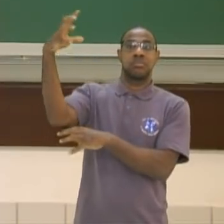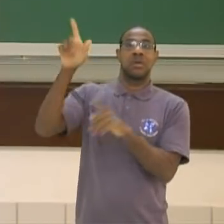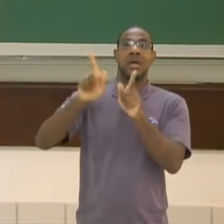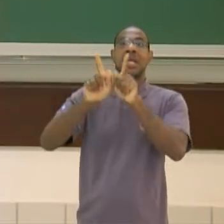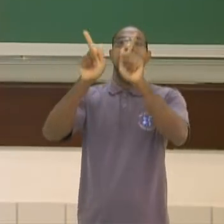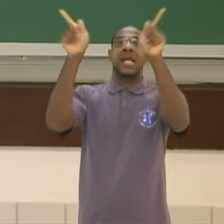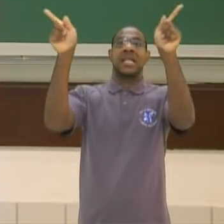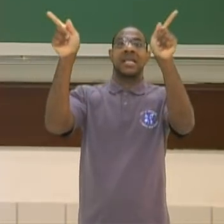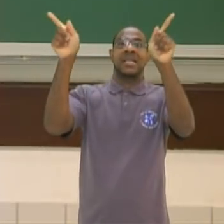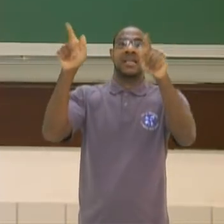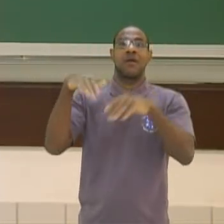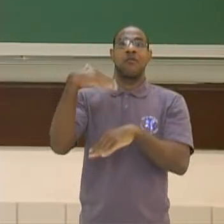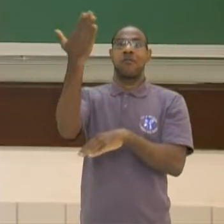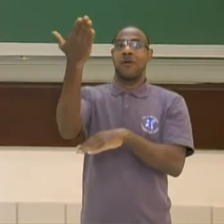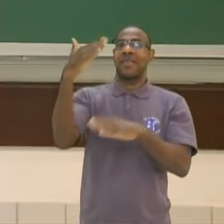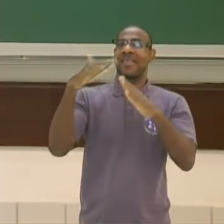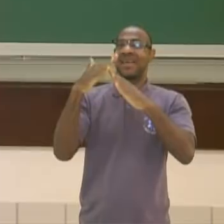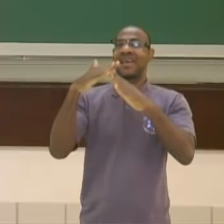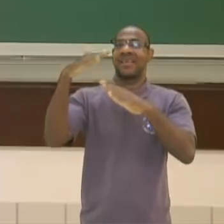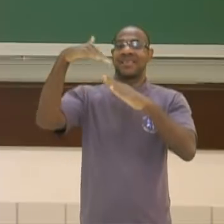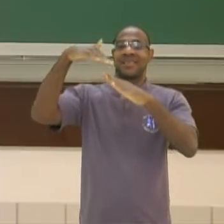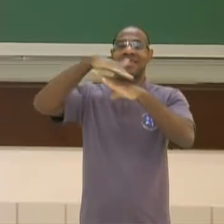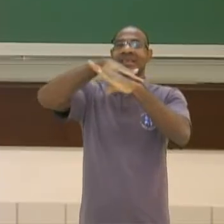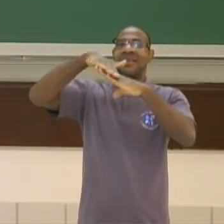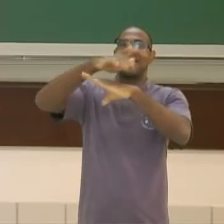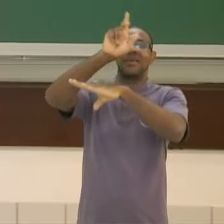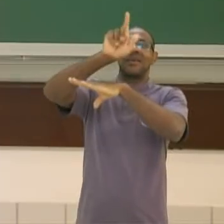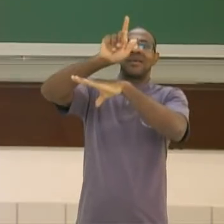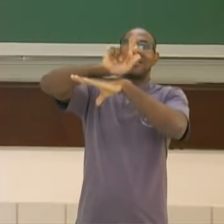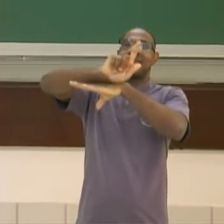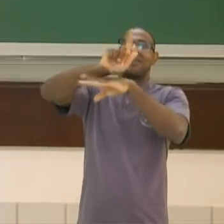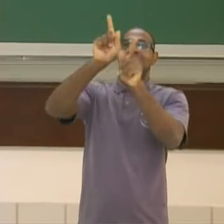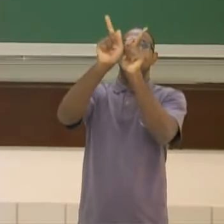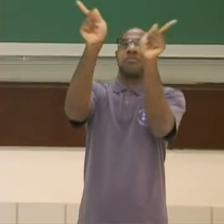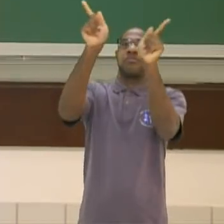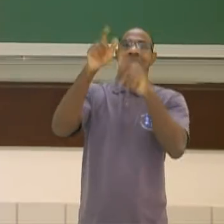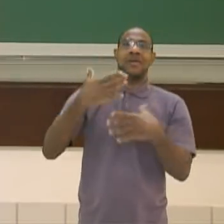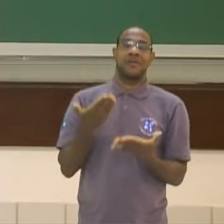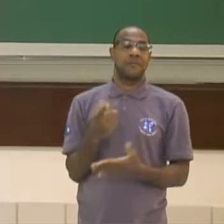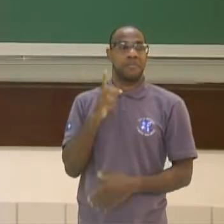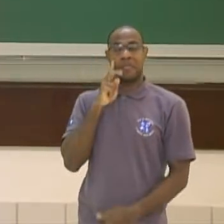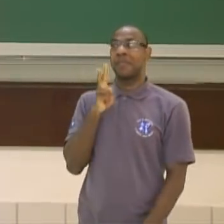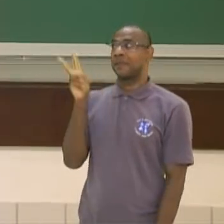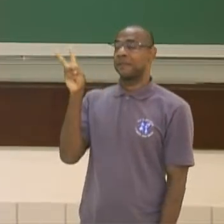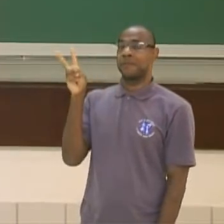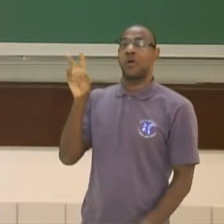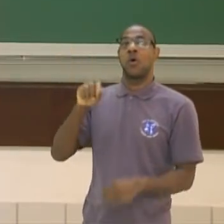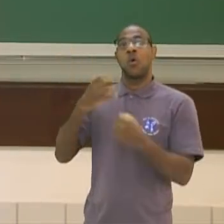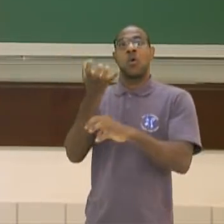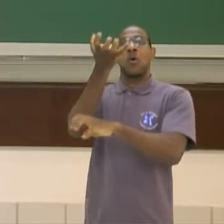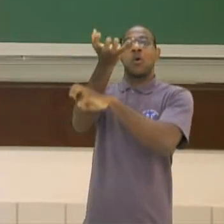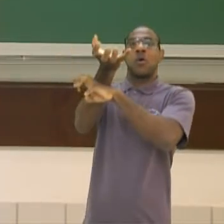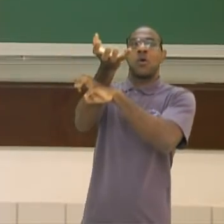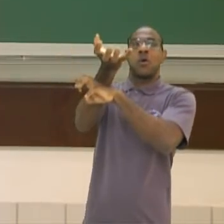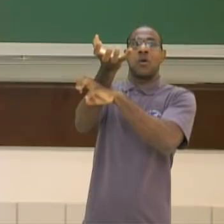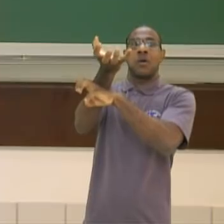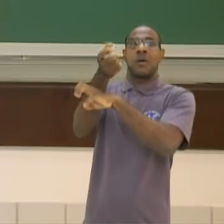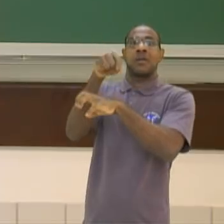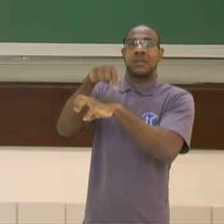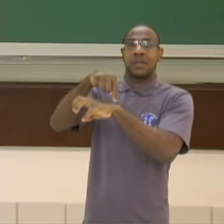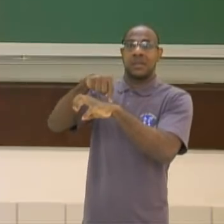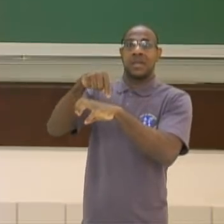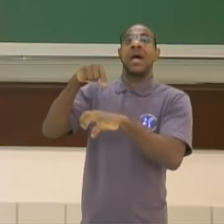antena. Mas vocês sabiam que quando essa aula está sendo gravada e transmitida pelo canal de televisão, tem uma antena aqui